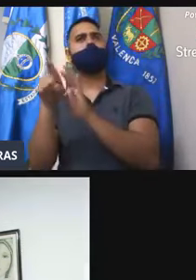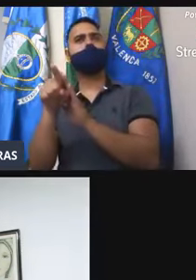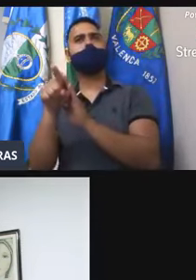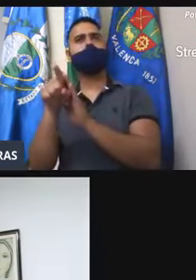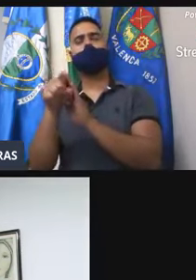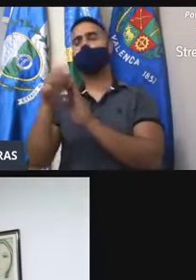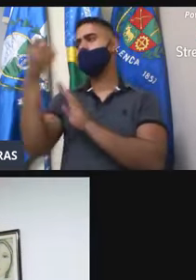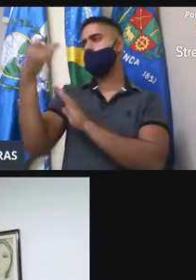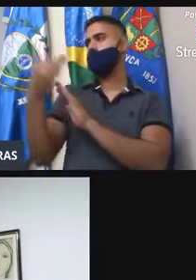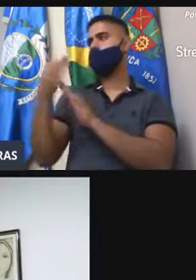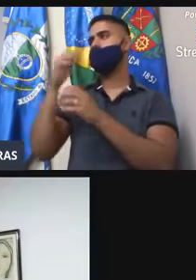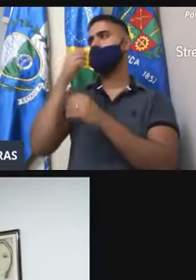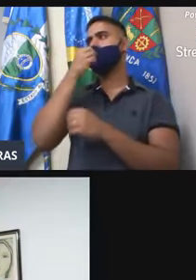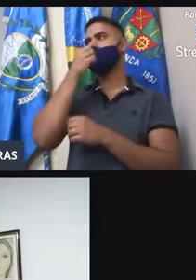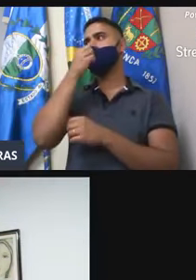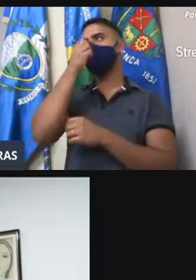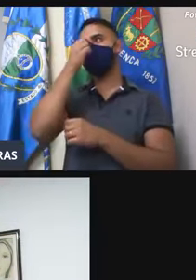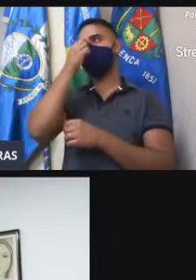relação à minha explanação.